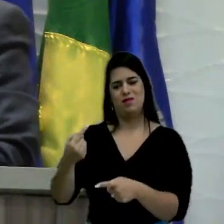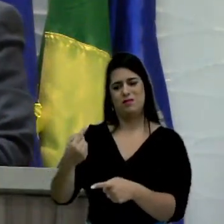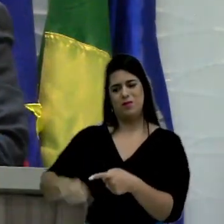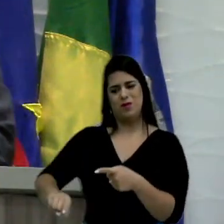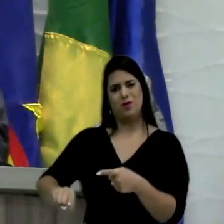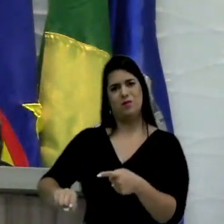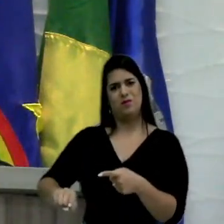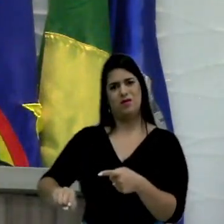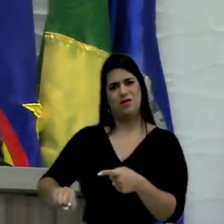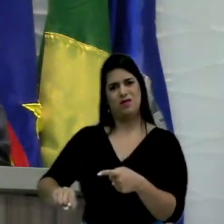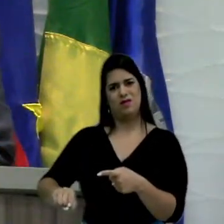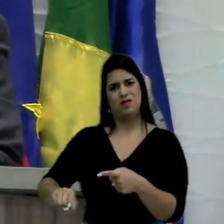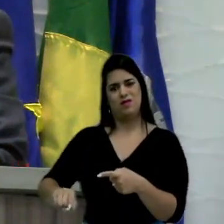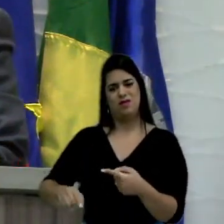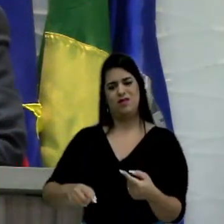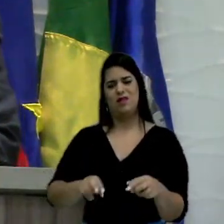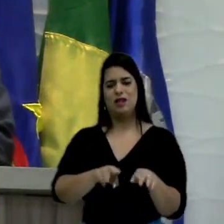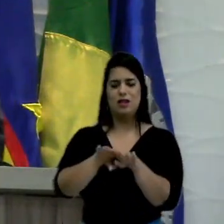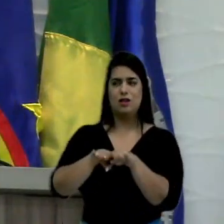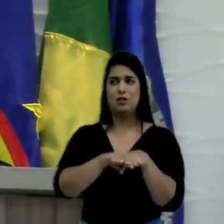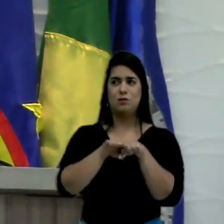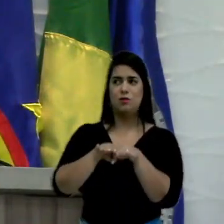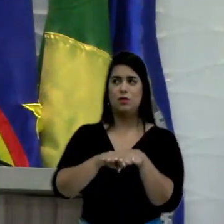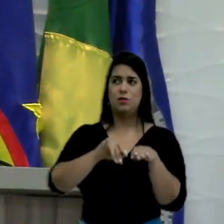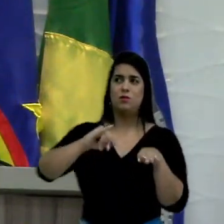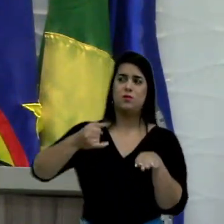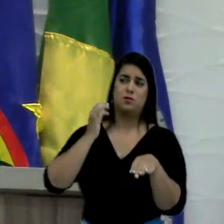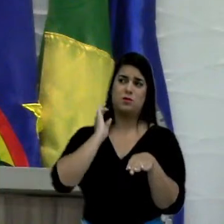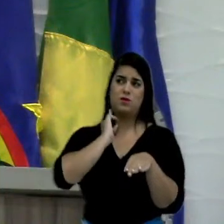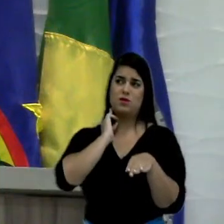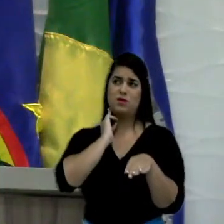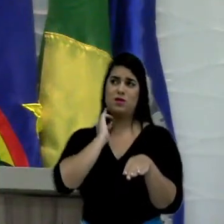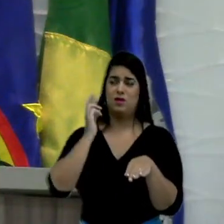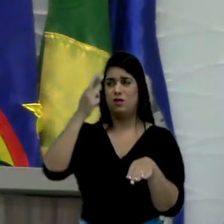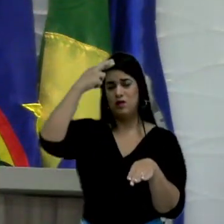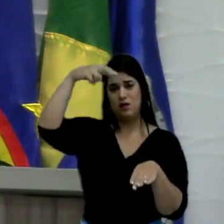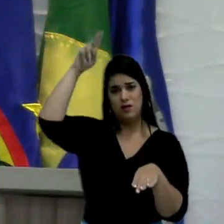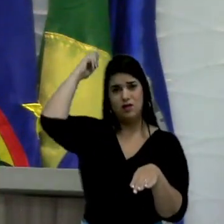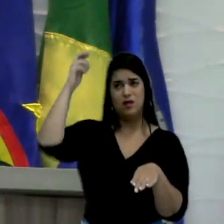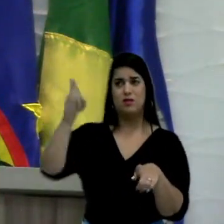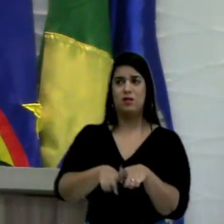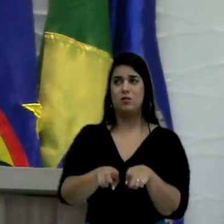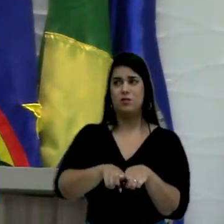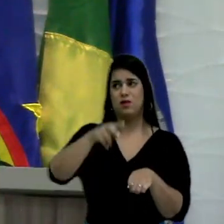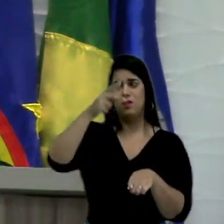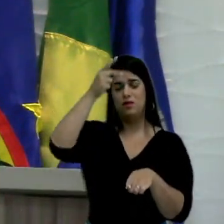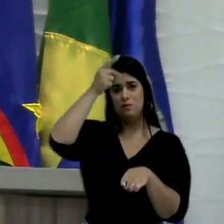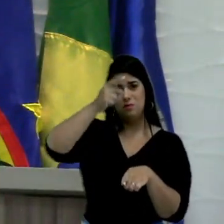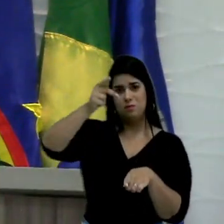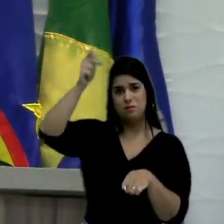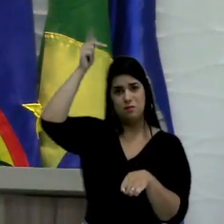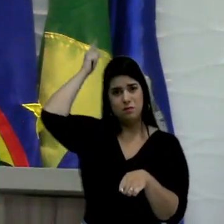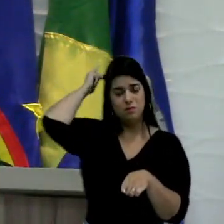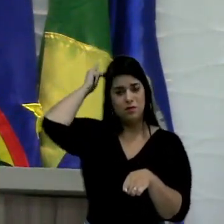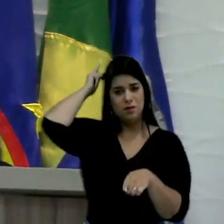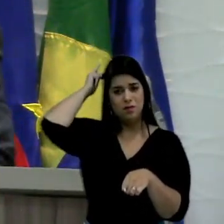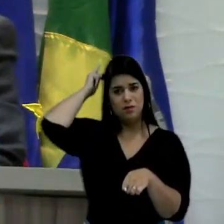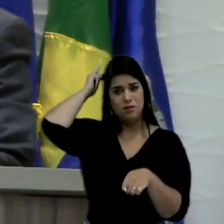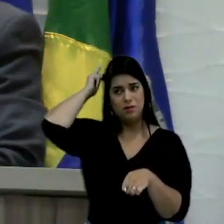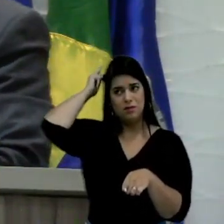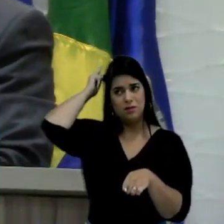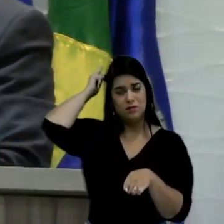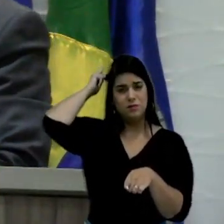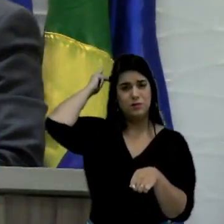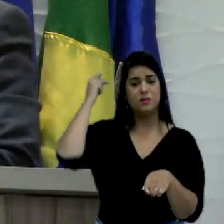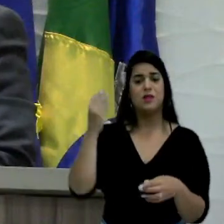João Medeiros, o vereador Reinaldo e o vereador Pezinho. Pedir orientação no Ministério Público para saber como podia coibir a prática